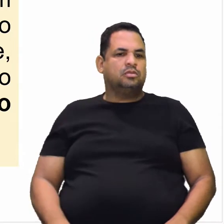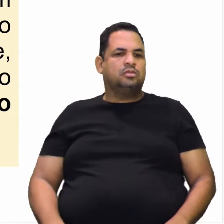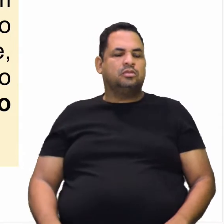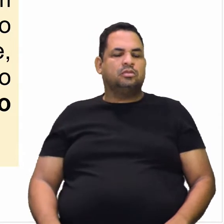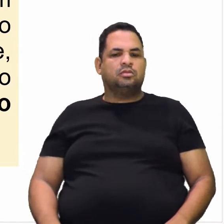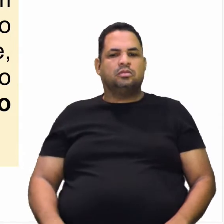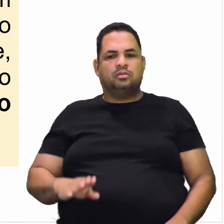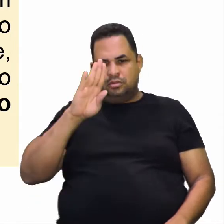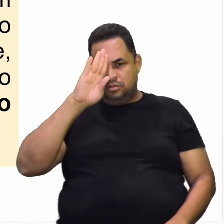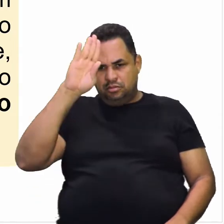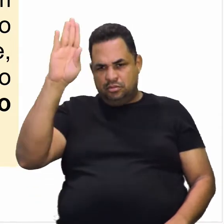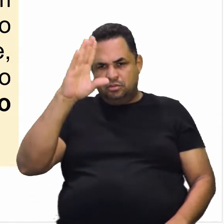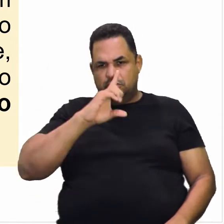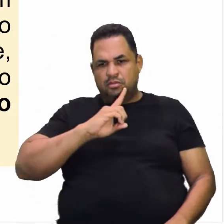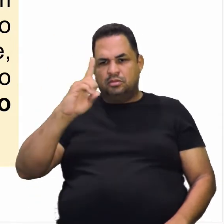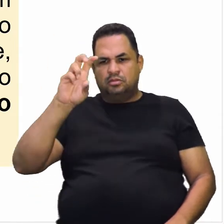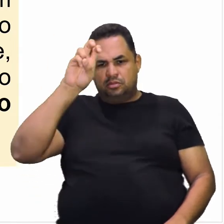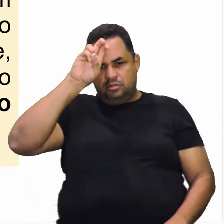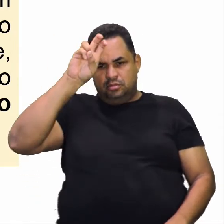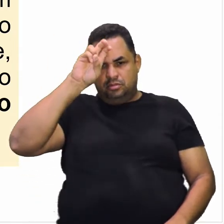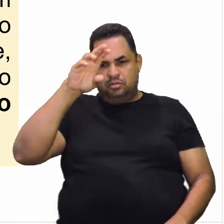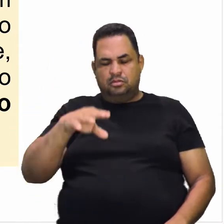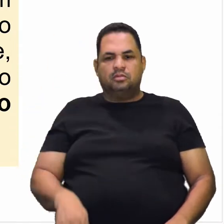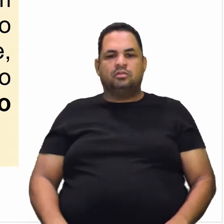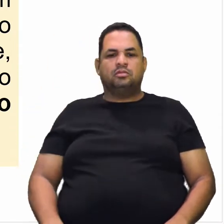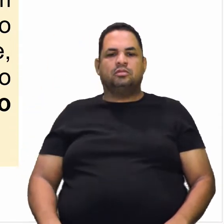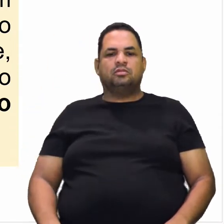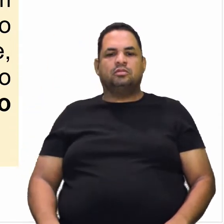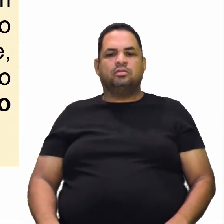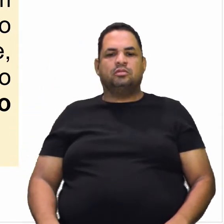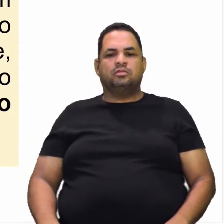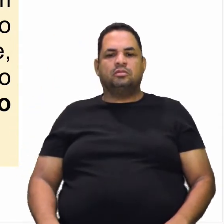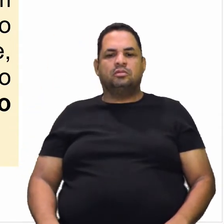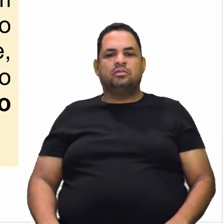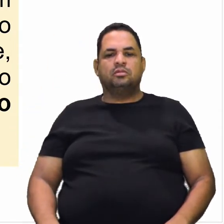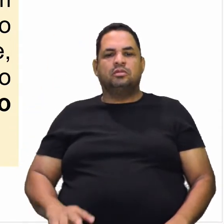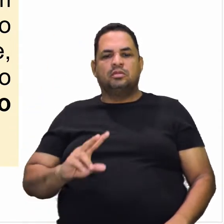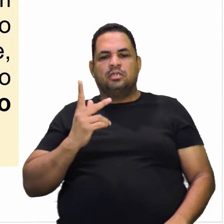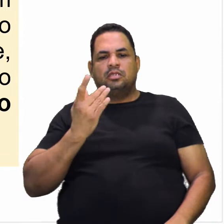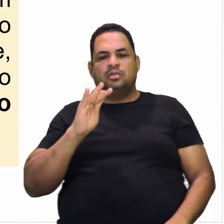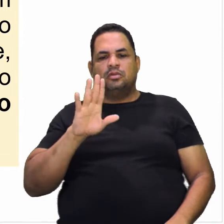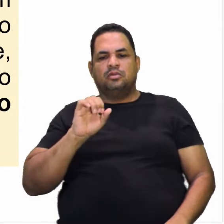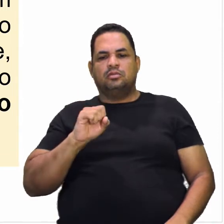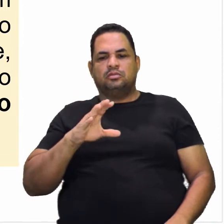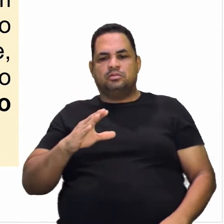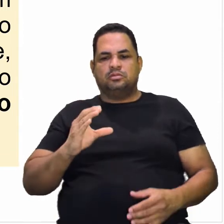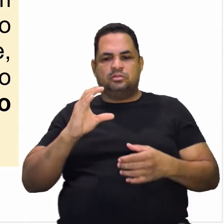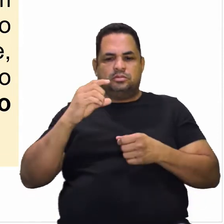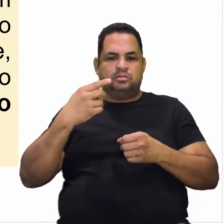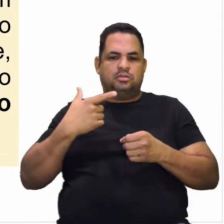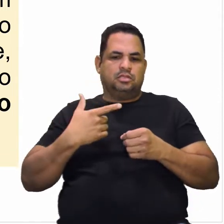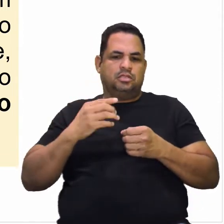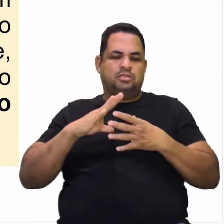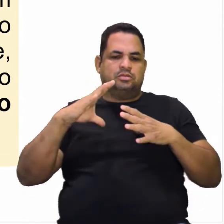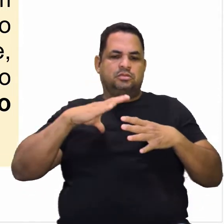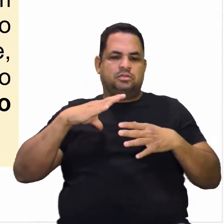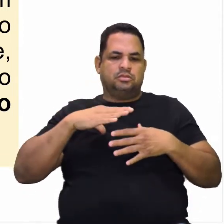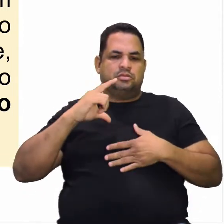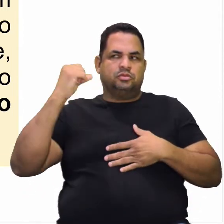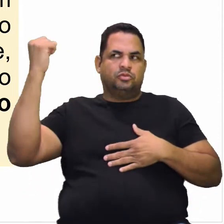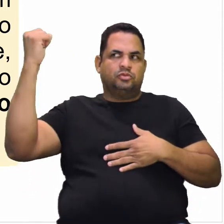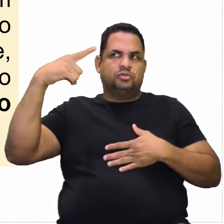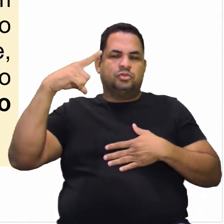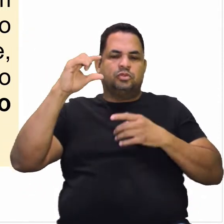dos principais deuses egípcios. Em Heliópolis, a cidade do Sol em grego, ele é